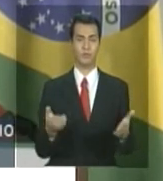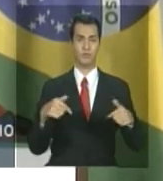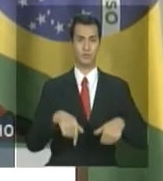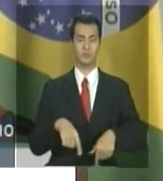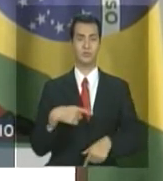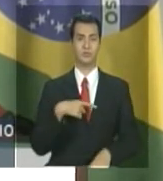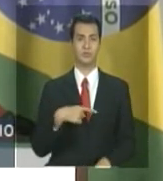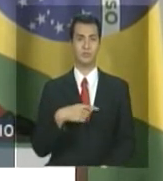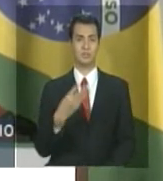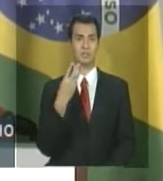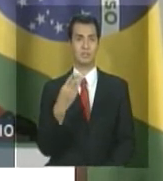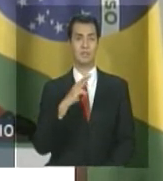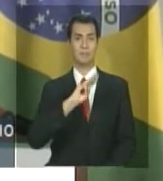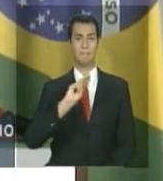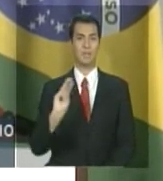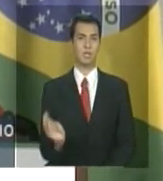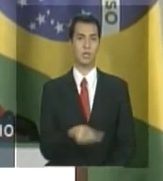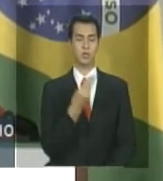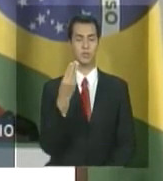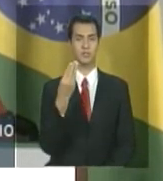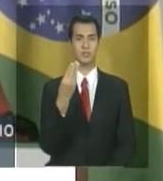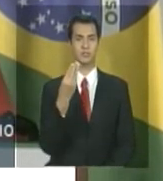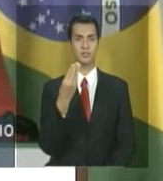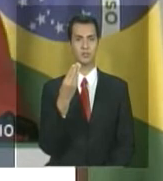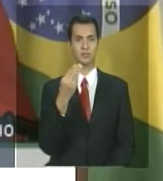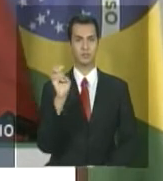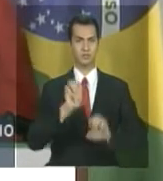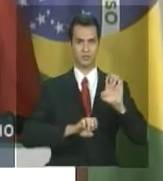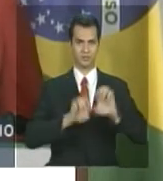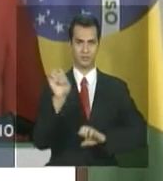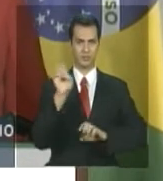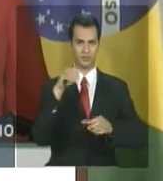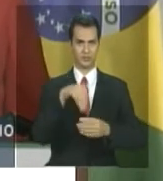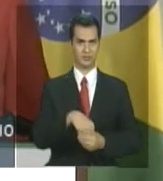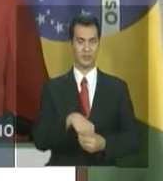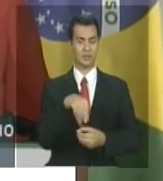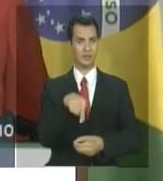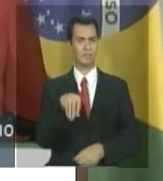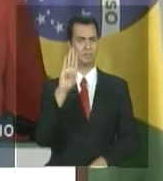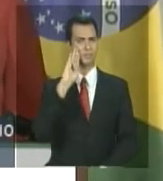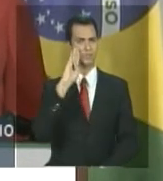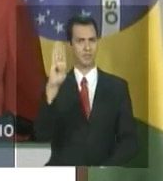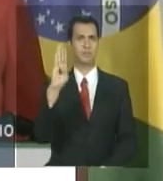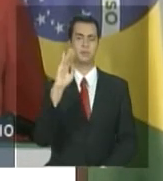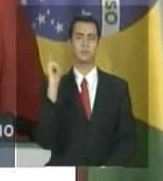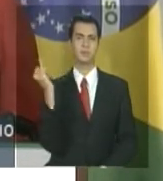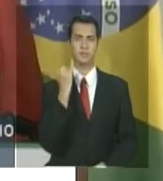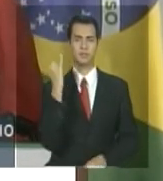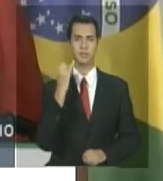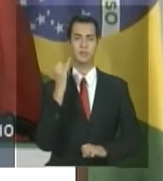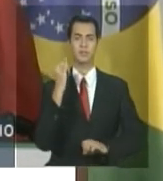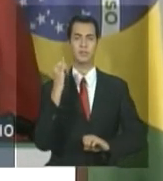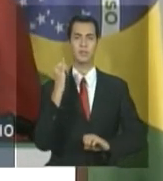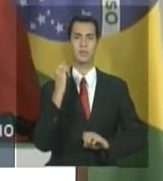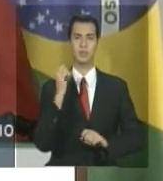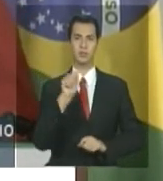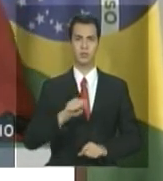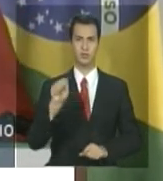de 3 milhões de empresas e a mais importante entidade do setor privado norte-americano.